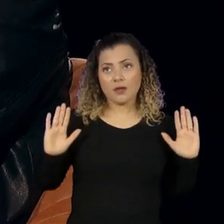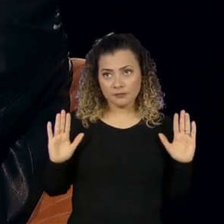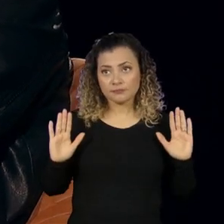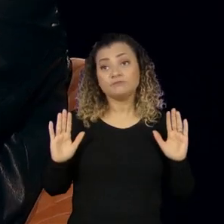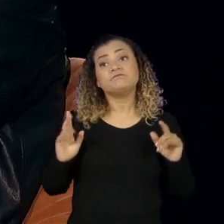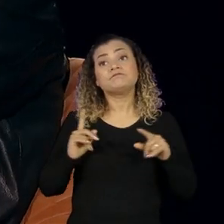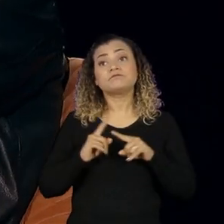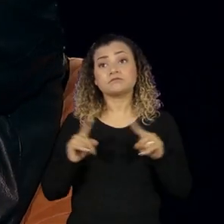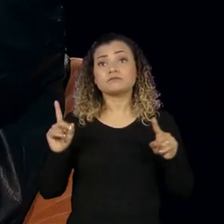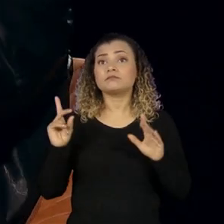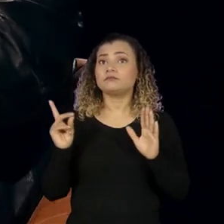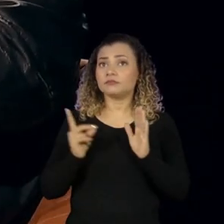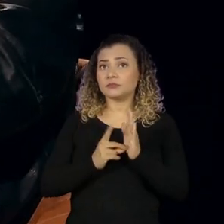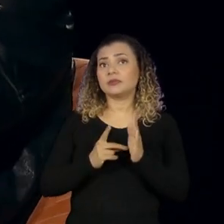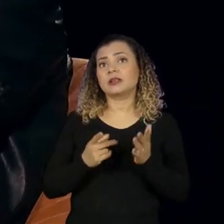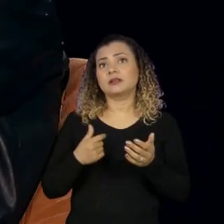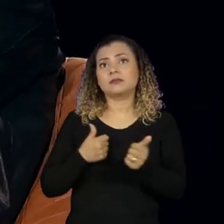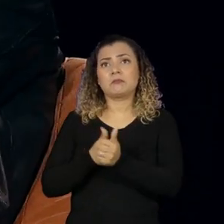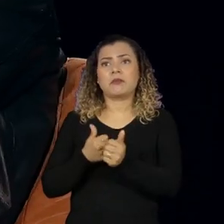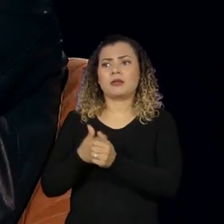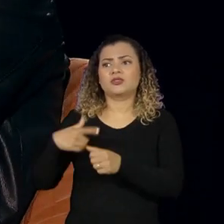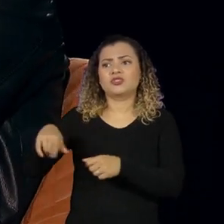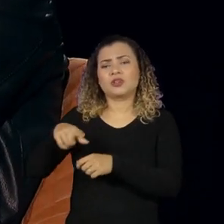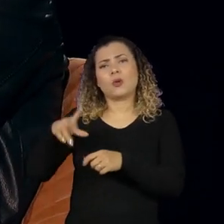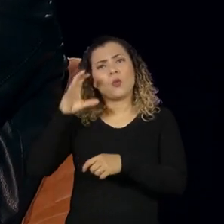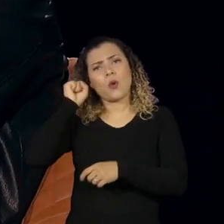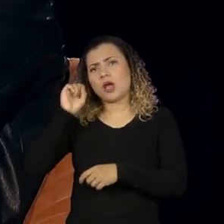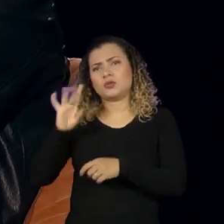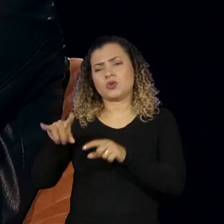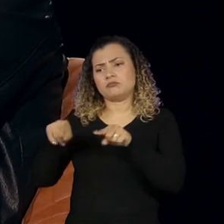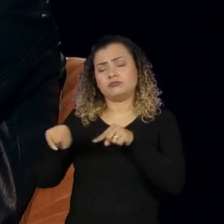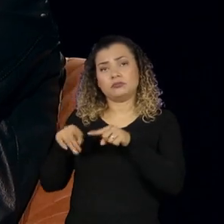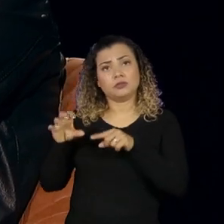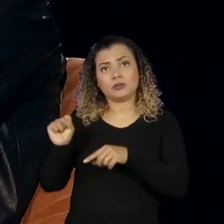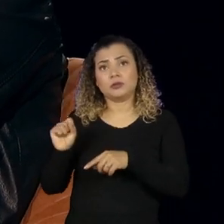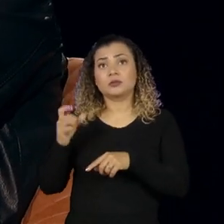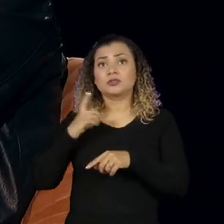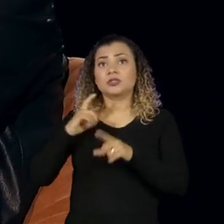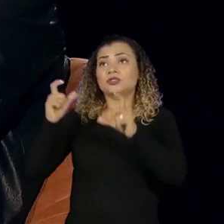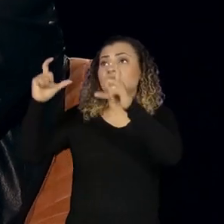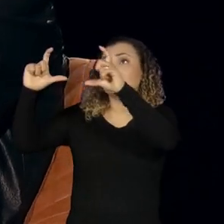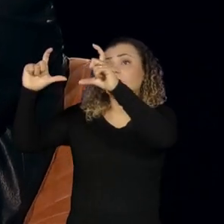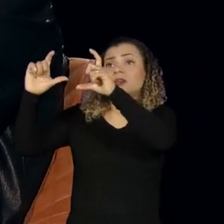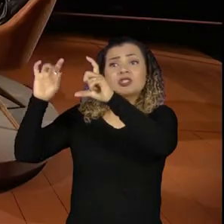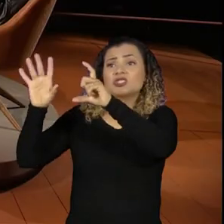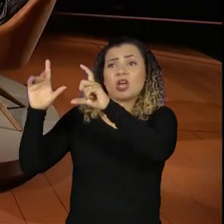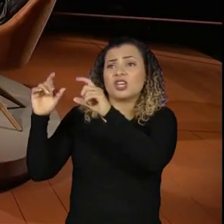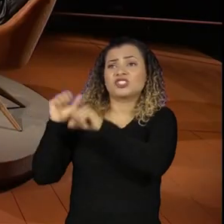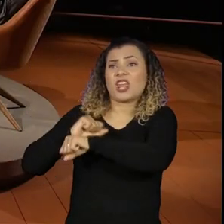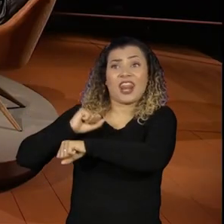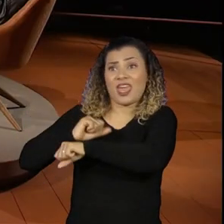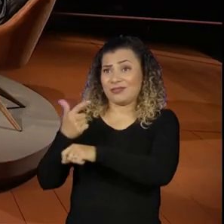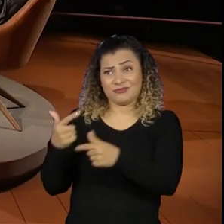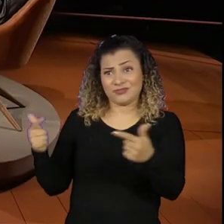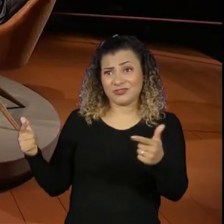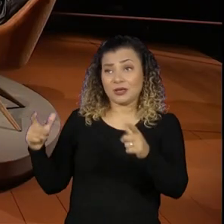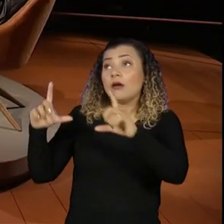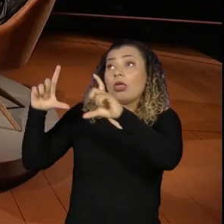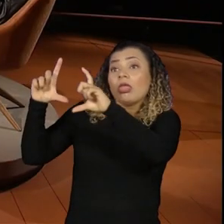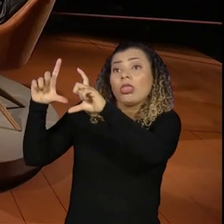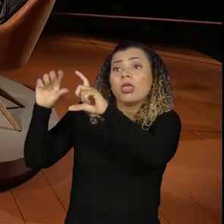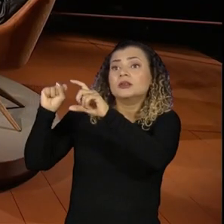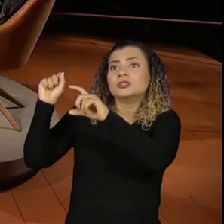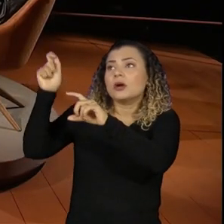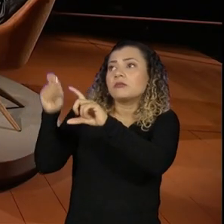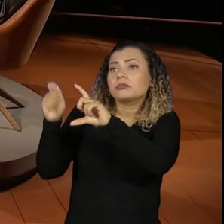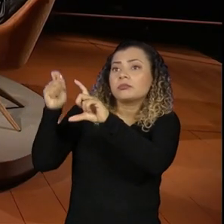na Monsenhor Passalaco, eu arrumei um quartinho. Ali fiquei um quarto, só tinha um vitrô, só não tinha mais nada. Não tinha janela, só